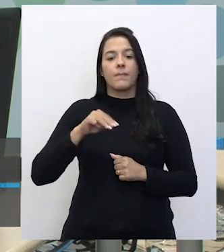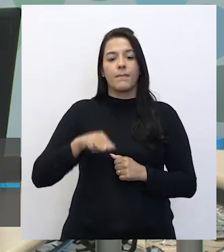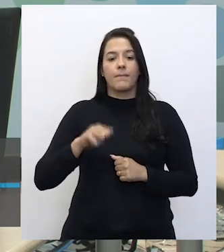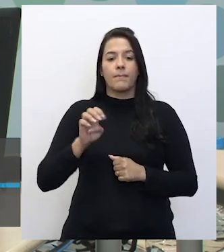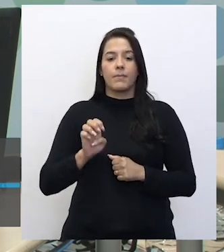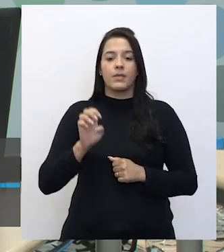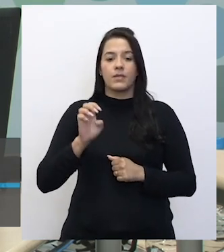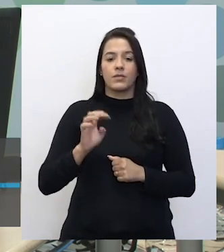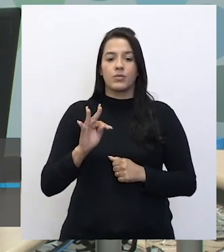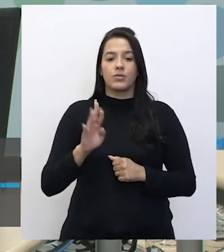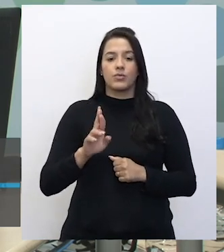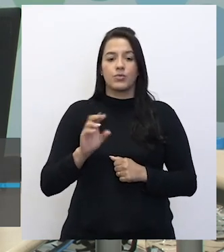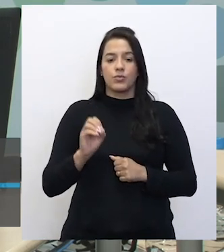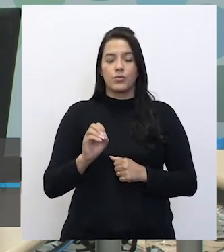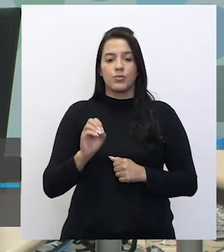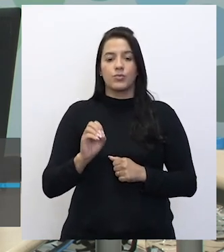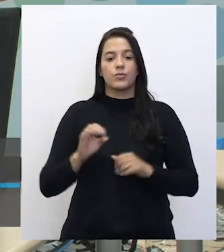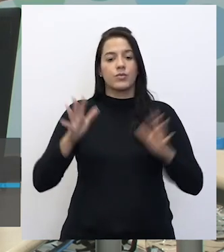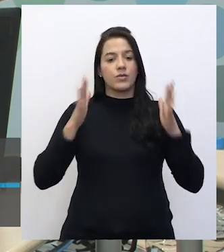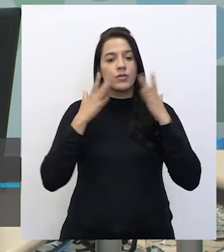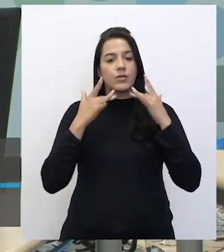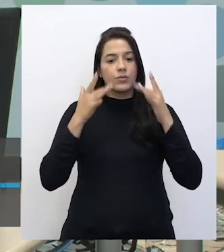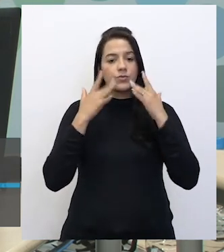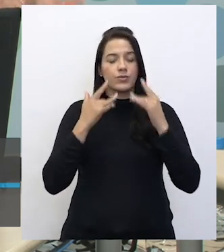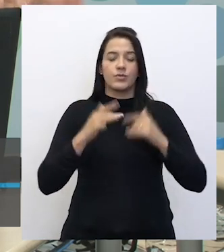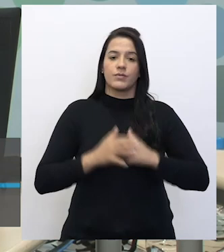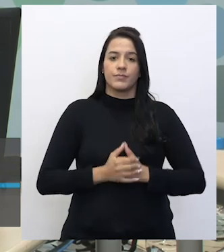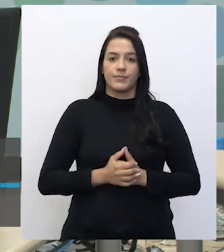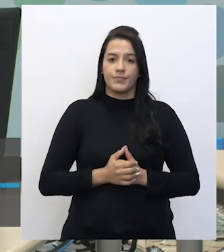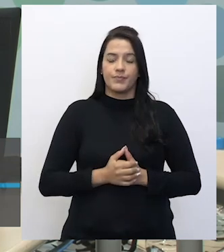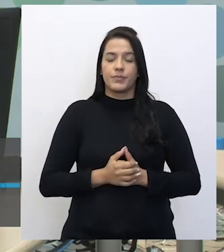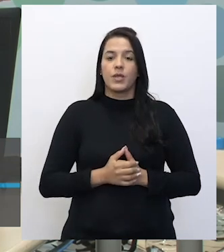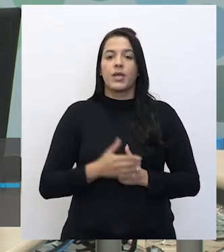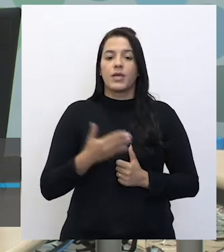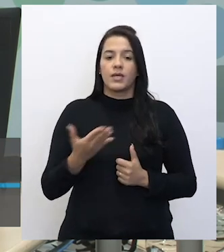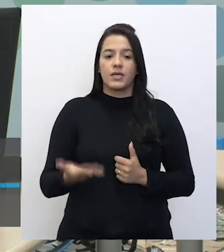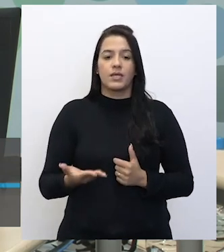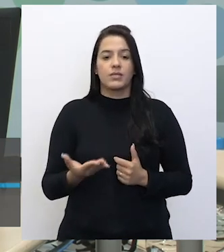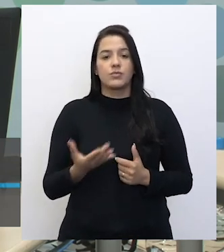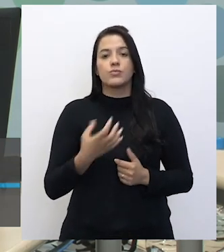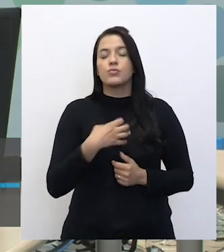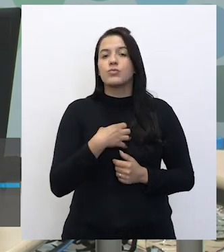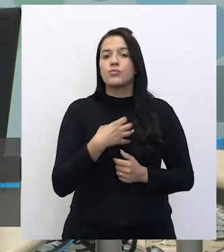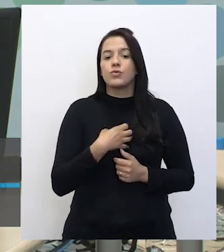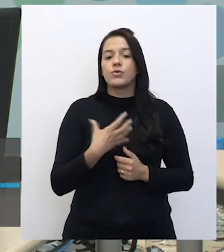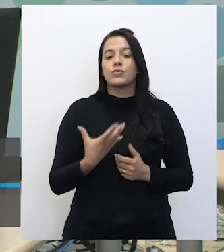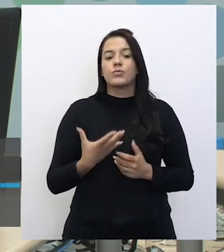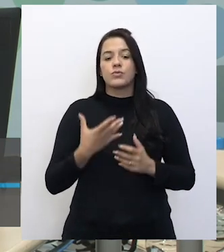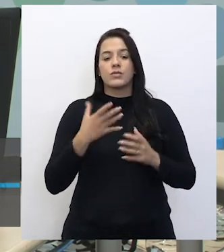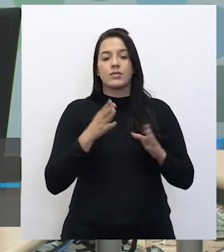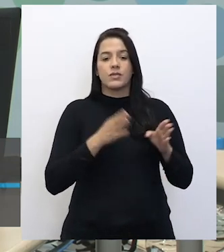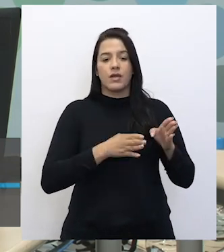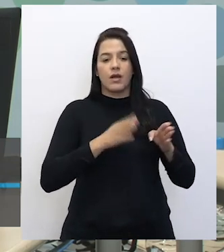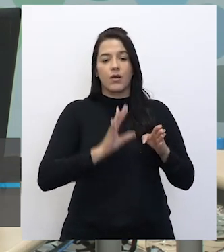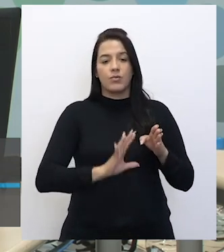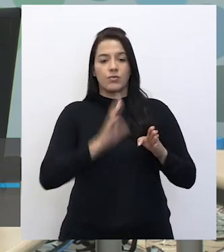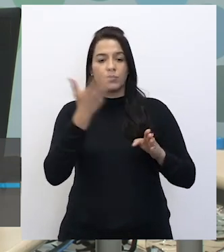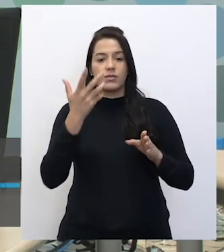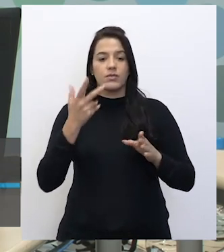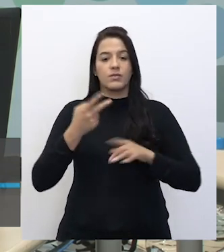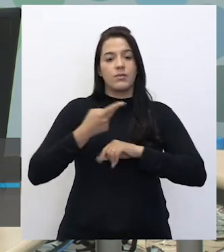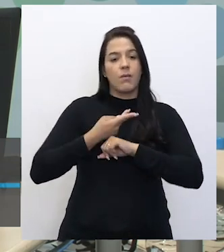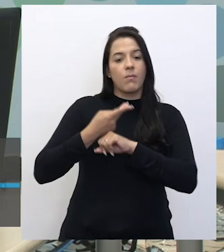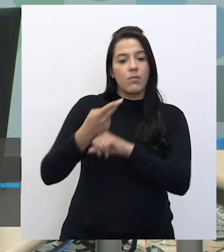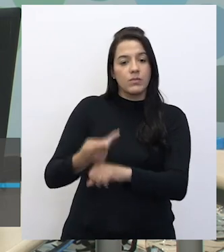Brecht é totalmente, o teatro dele é o teatro dialético, né? Que é justamente esse rompimento da catarse e a busca por